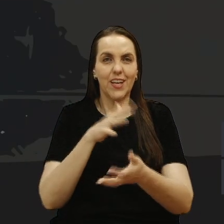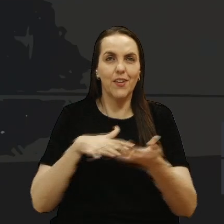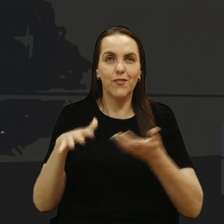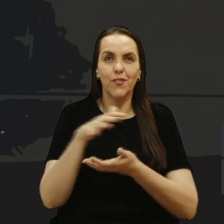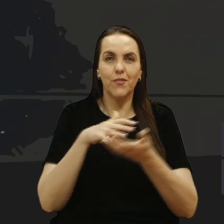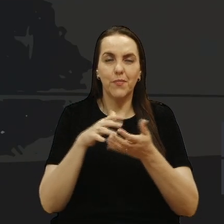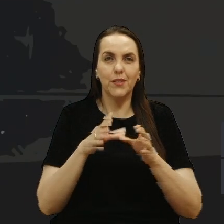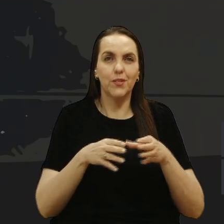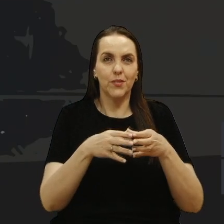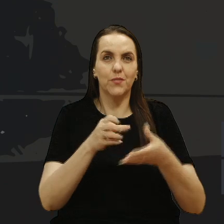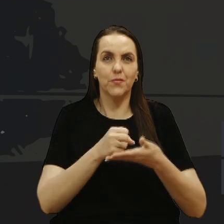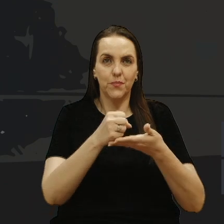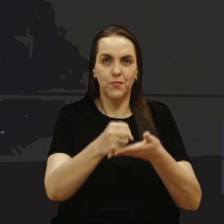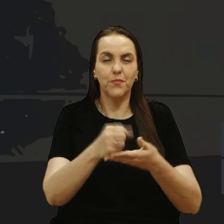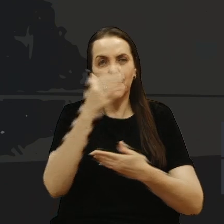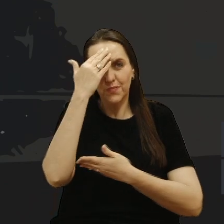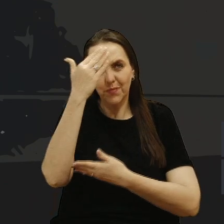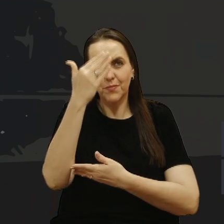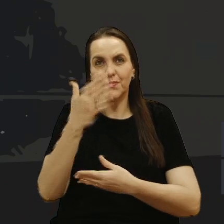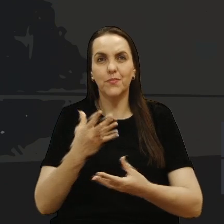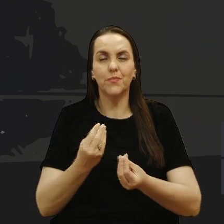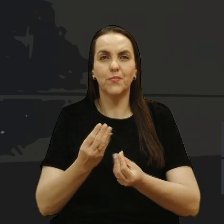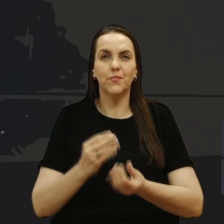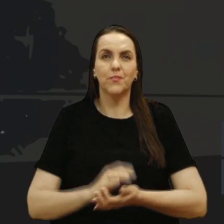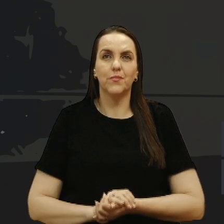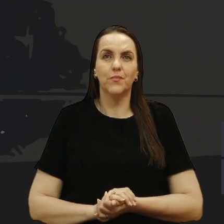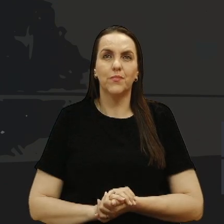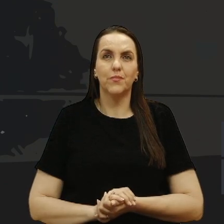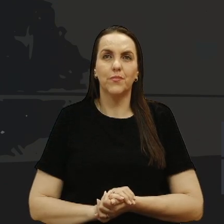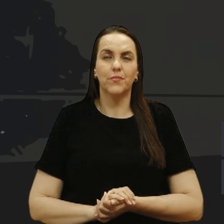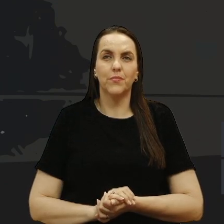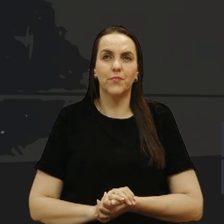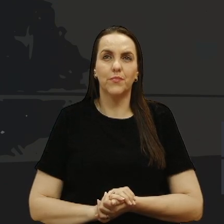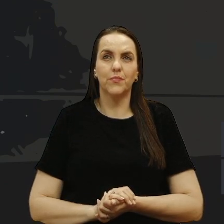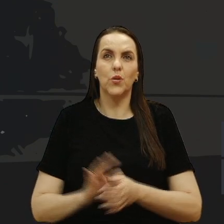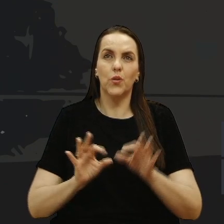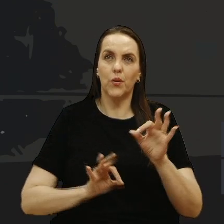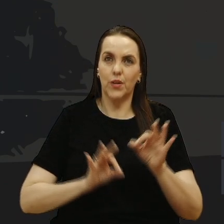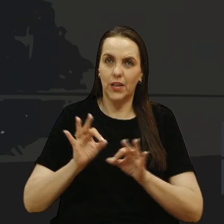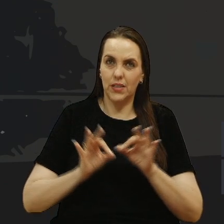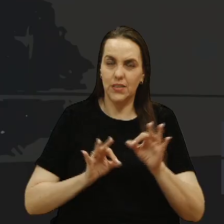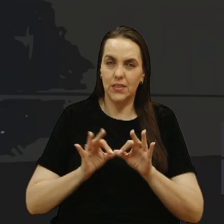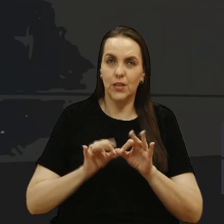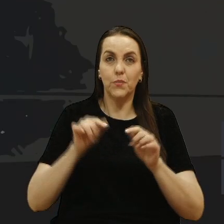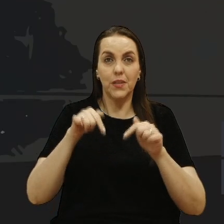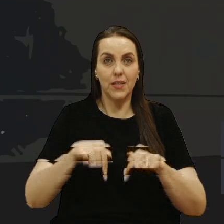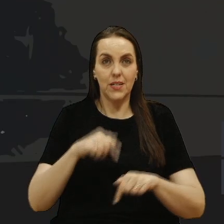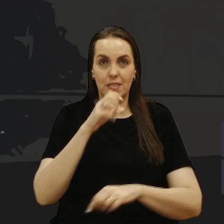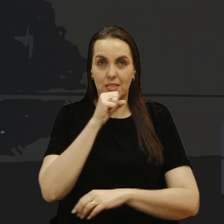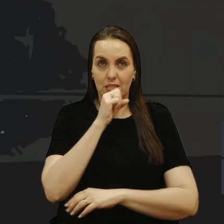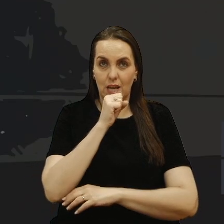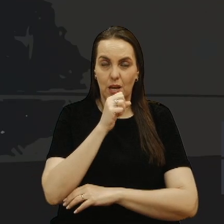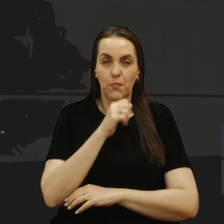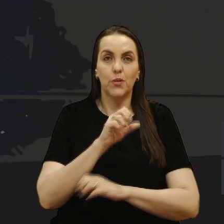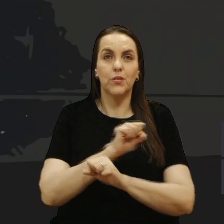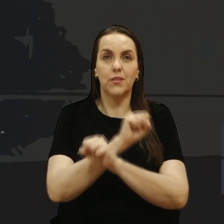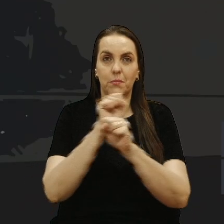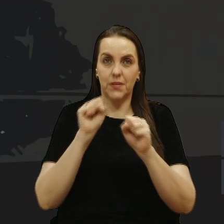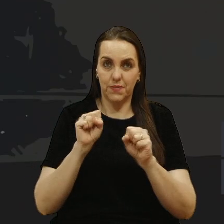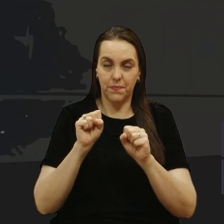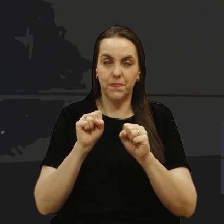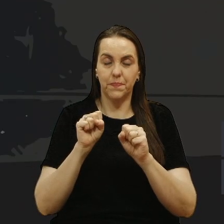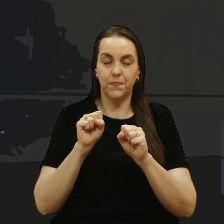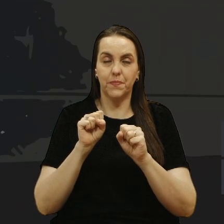frente parlamentar, e agradeço muito. Nós estamos organizando para este sábado, pela manhã,